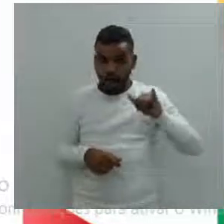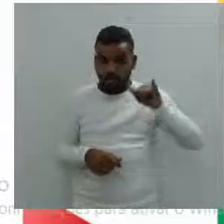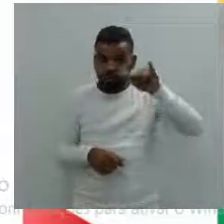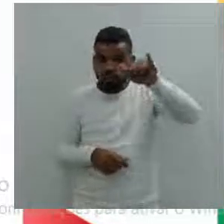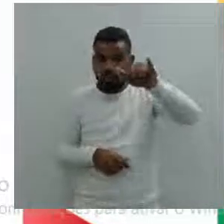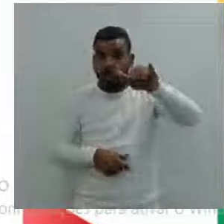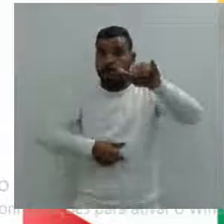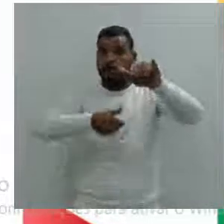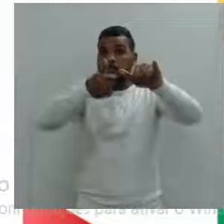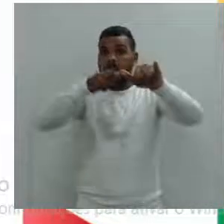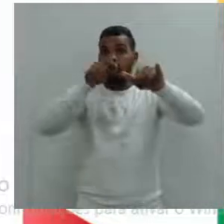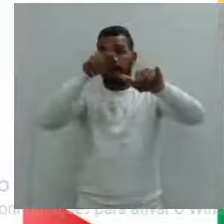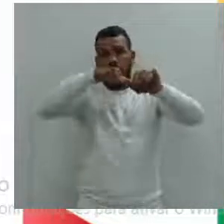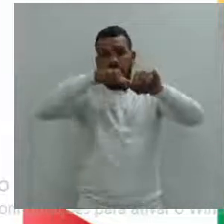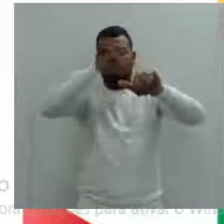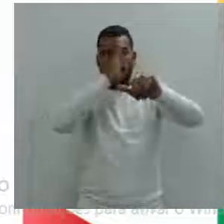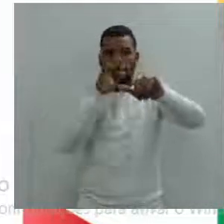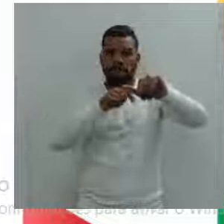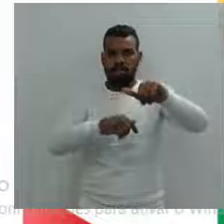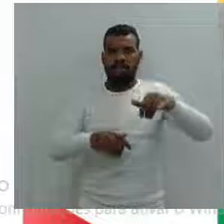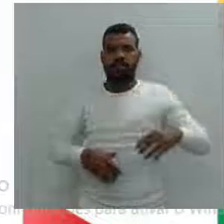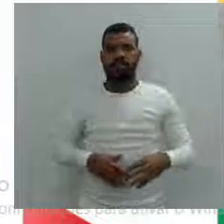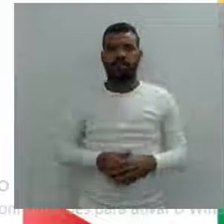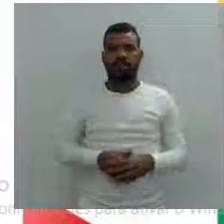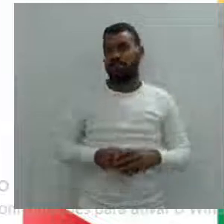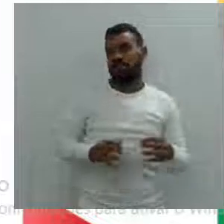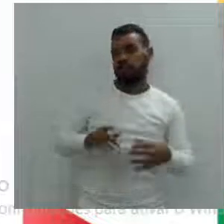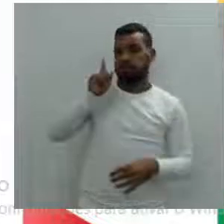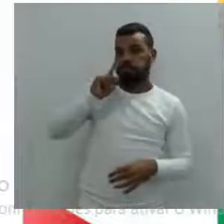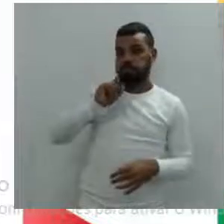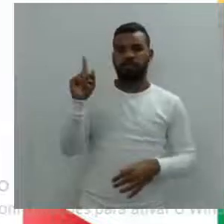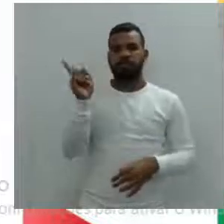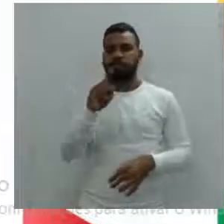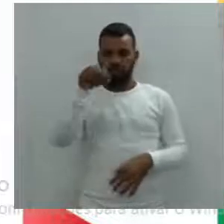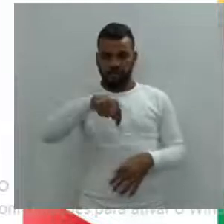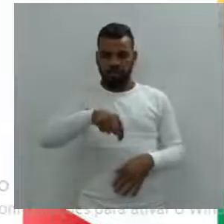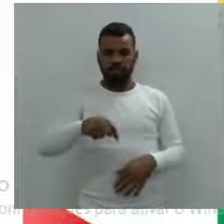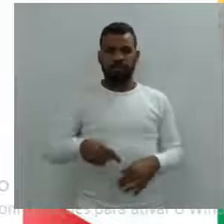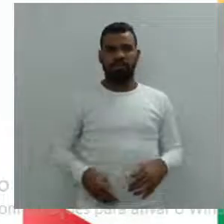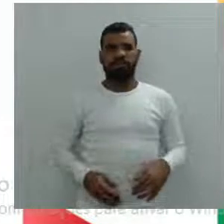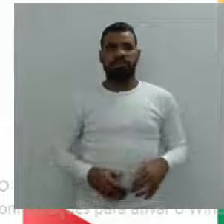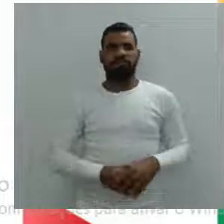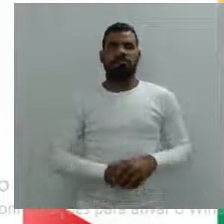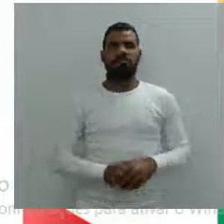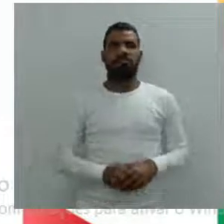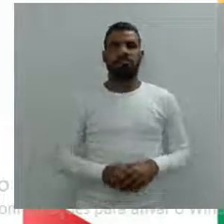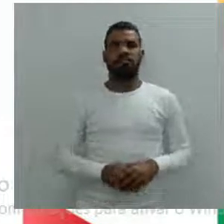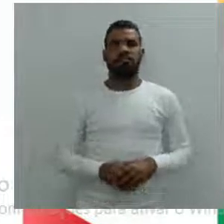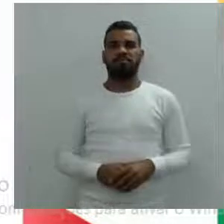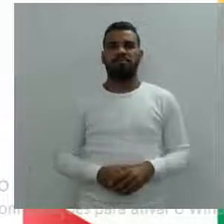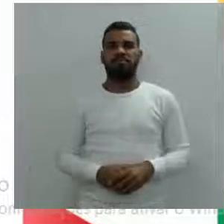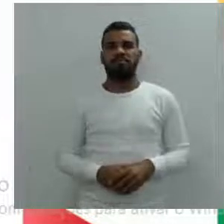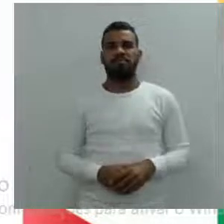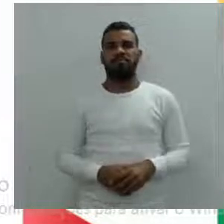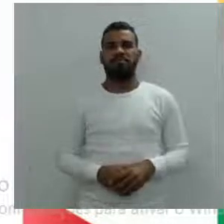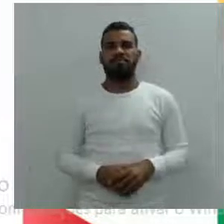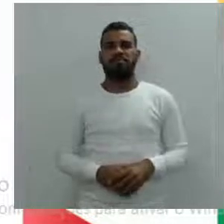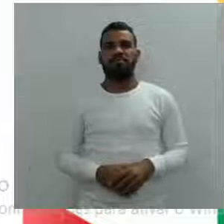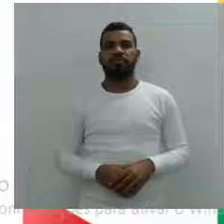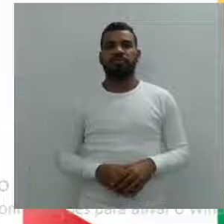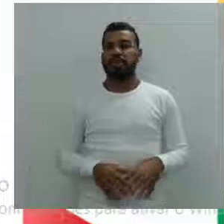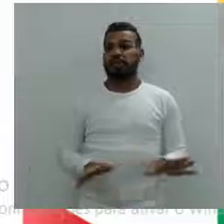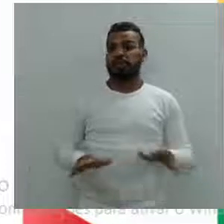avião brasileiro 14 bis, tá? Foi os Estados Unidos, não foi não, foi a gente. Ali do lado a gente vai ter os